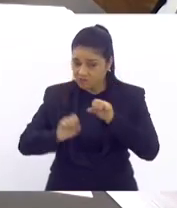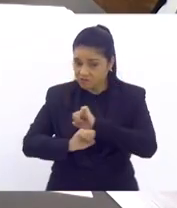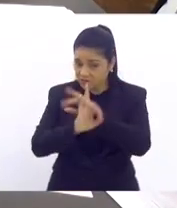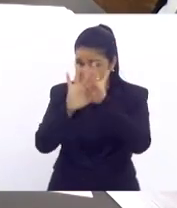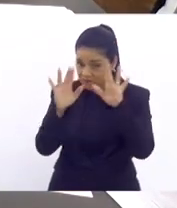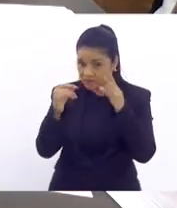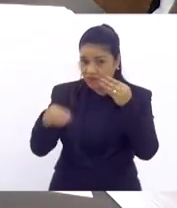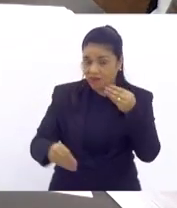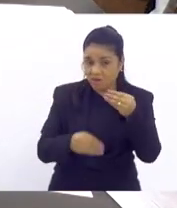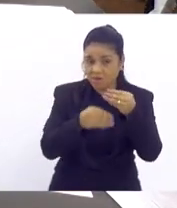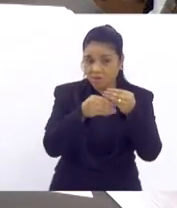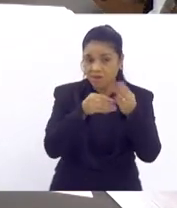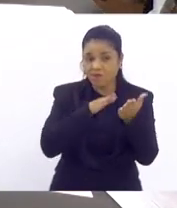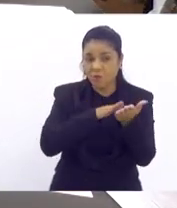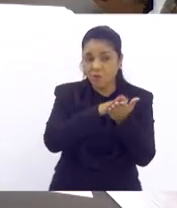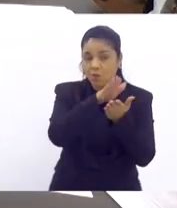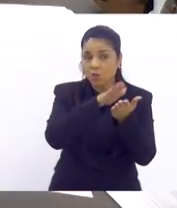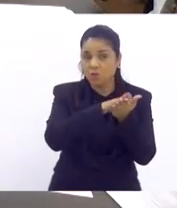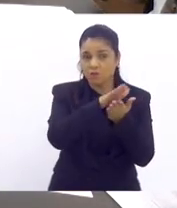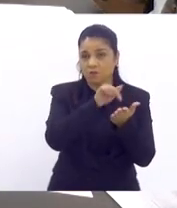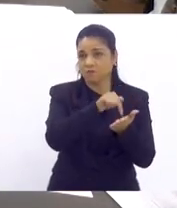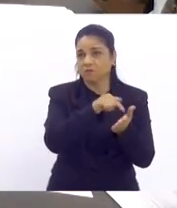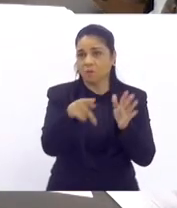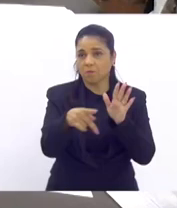a publicação desconsideração